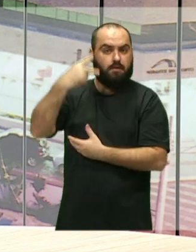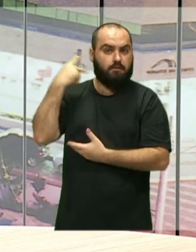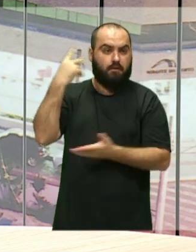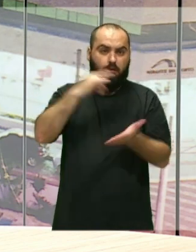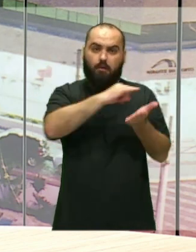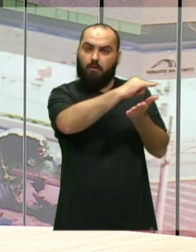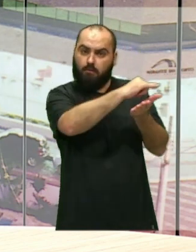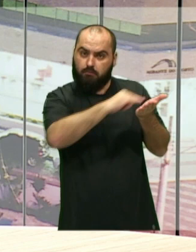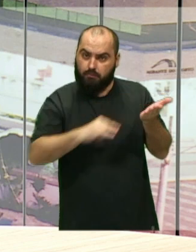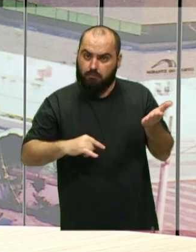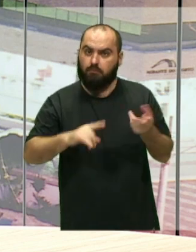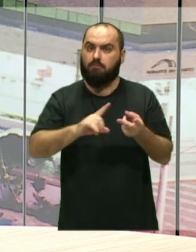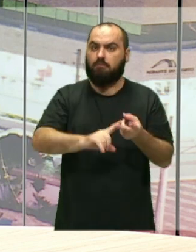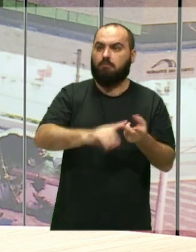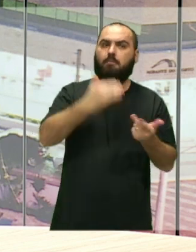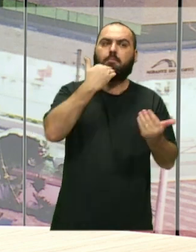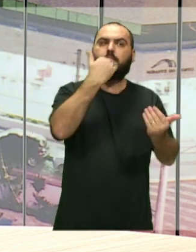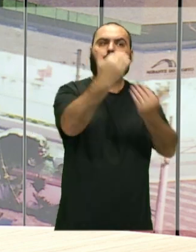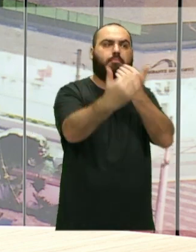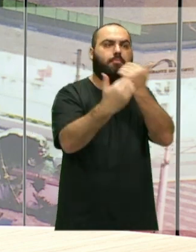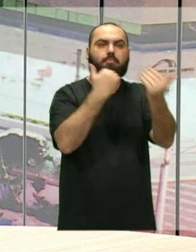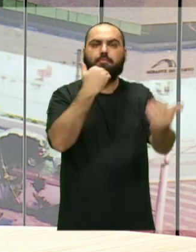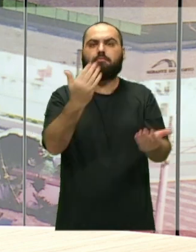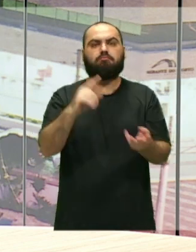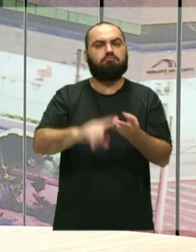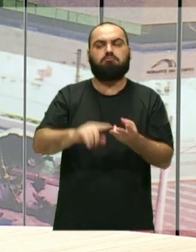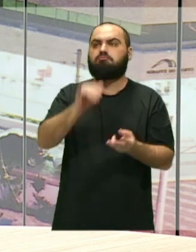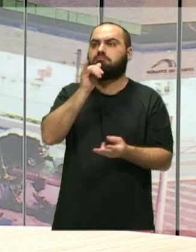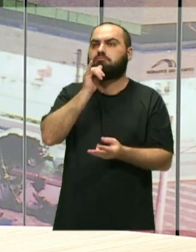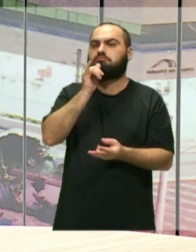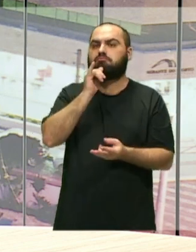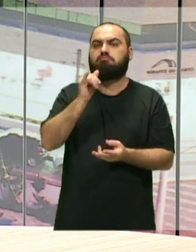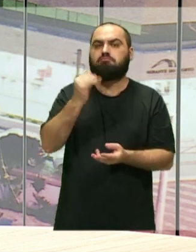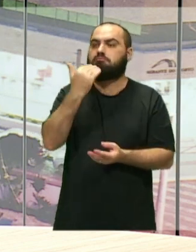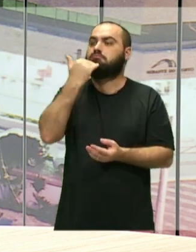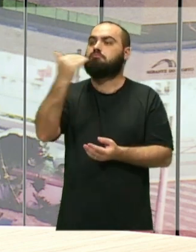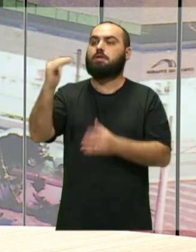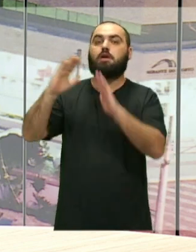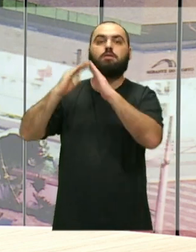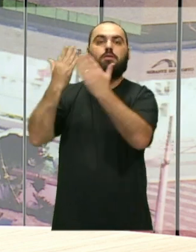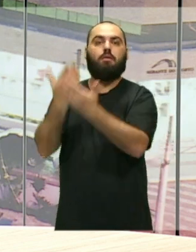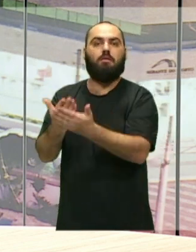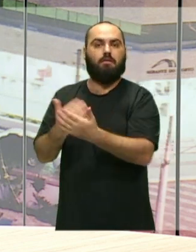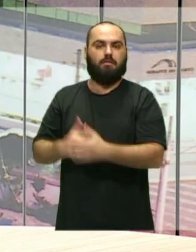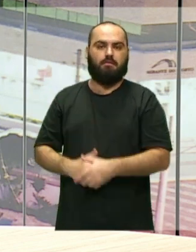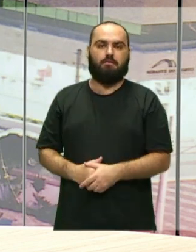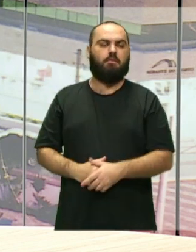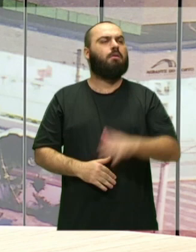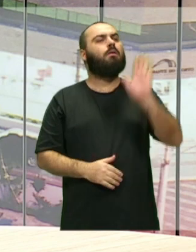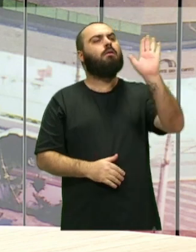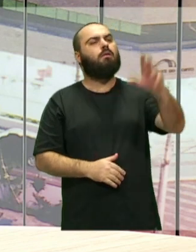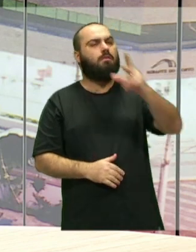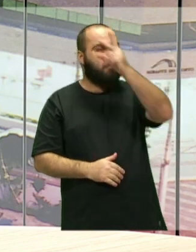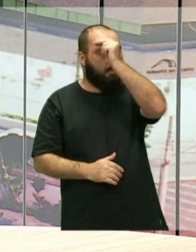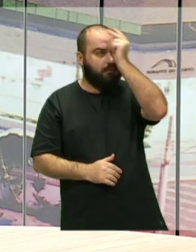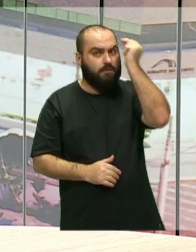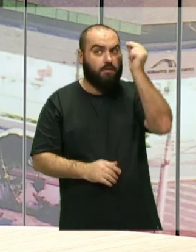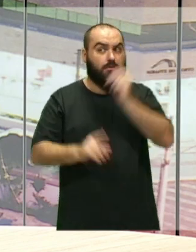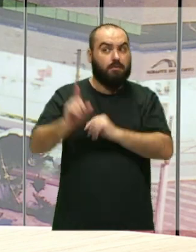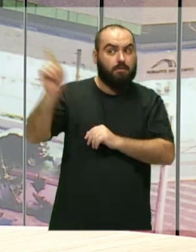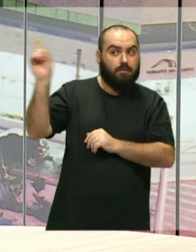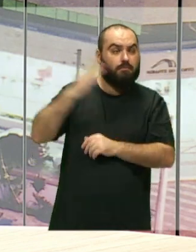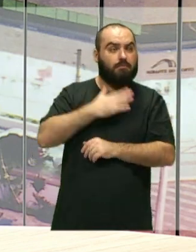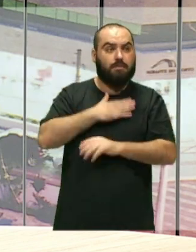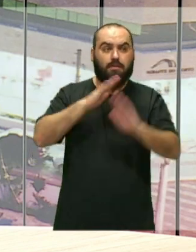requerimentos indicações vão poder por exemplo trazer indicações da própria Escola São Prefeito é lá na minha